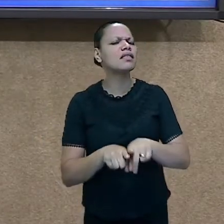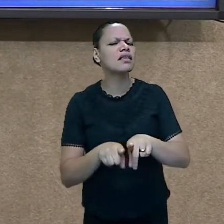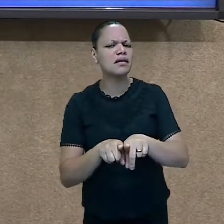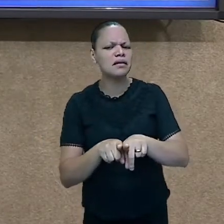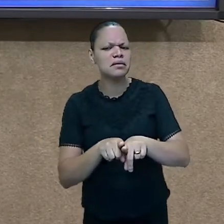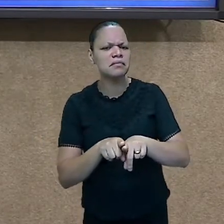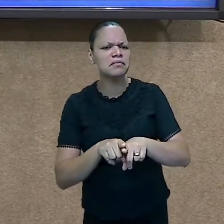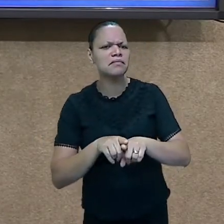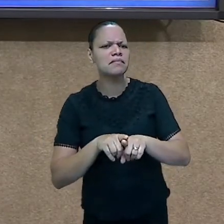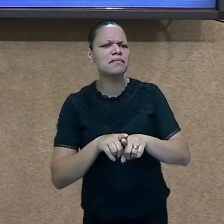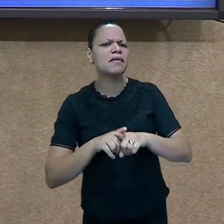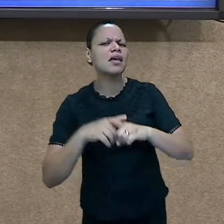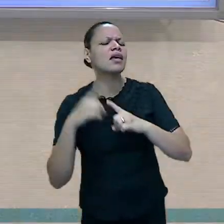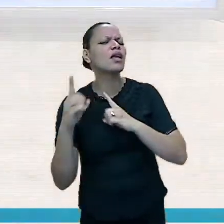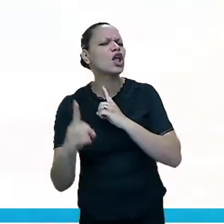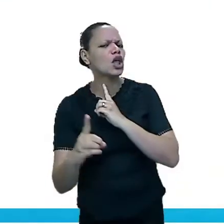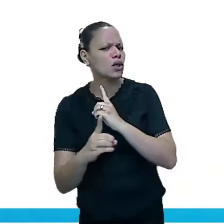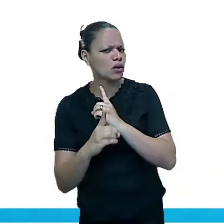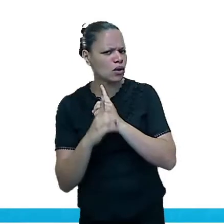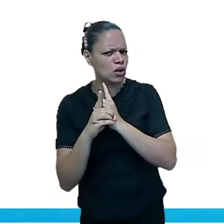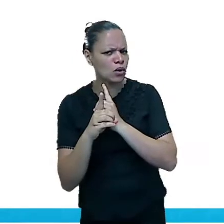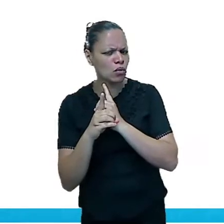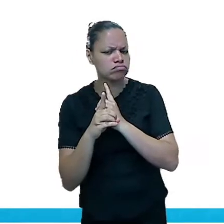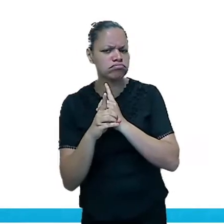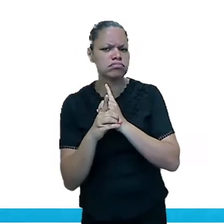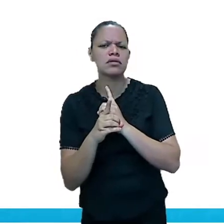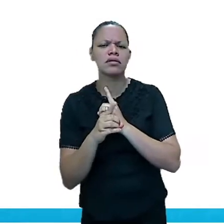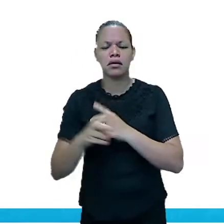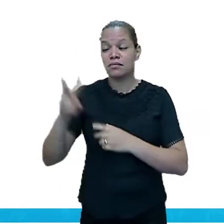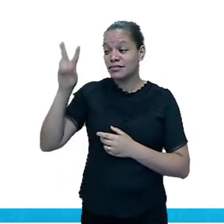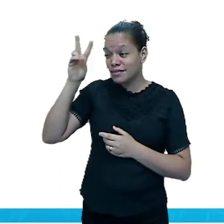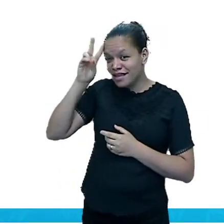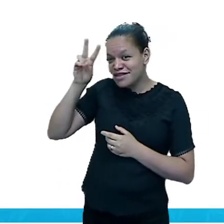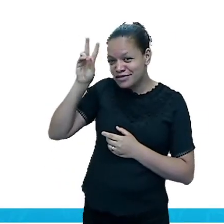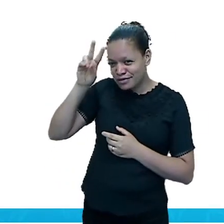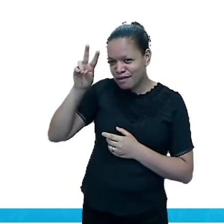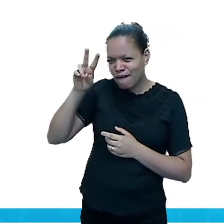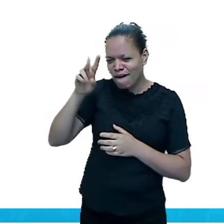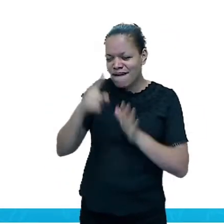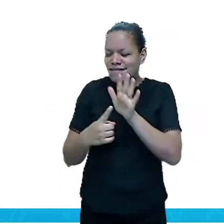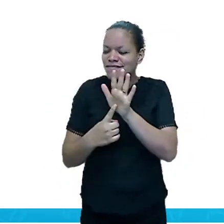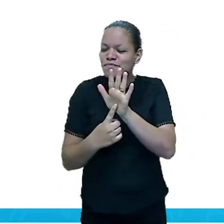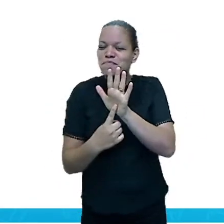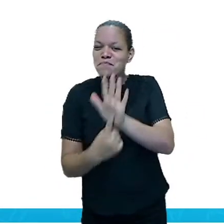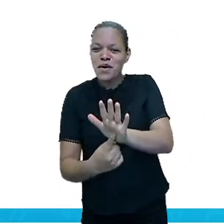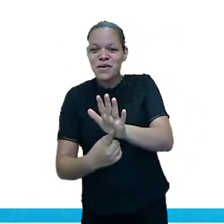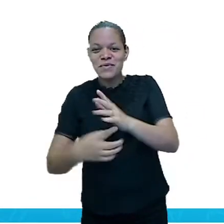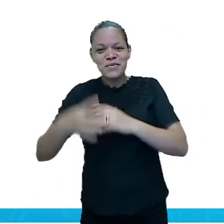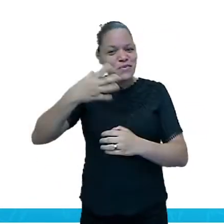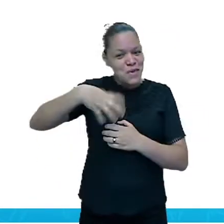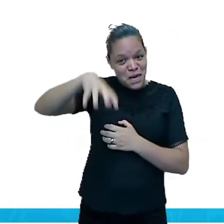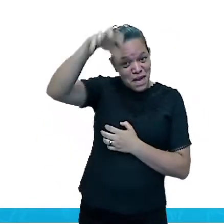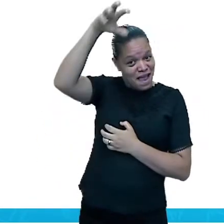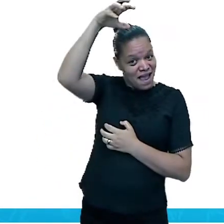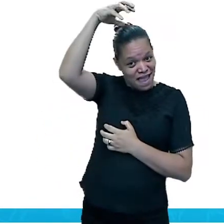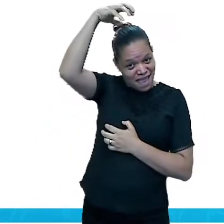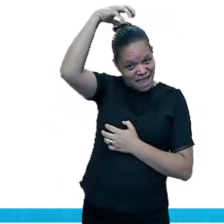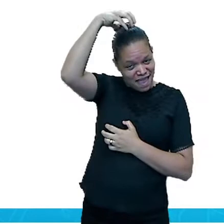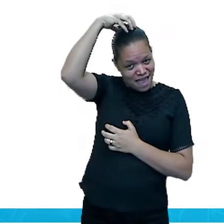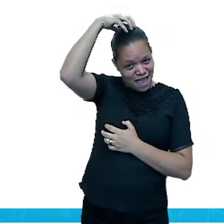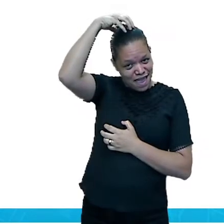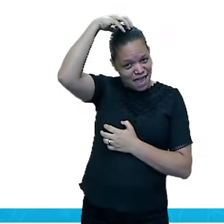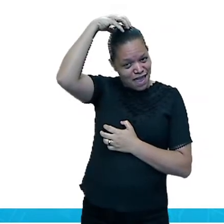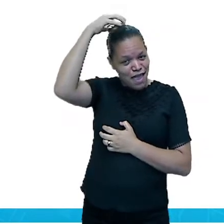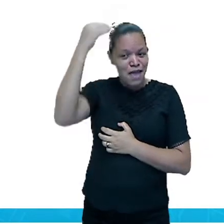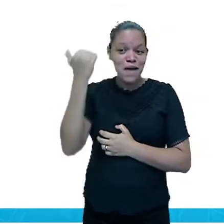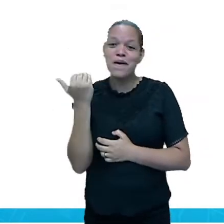para designar o quê? Reis, Aí nós temos aqui um livro que fala sobre a vida de Dom Pedro II.